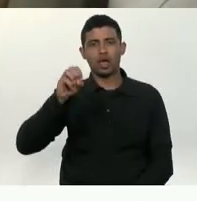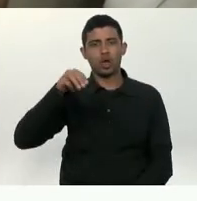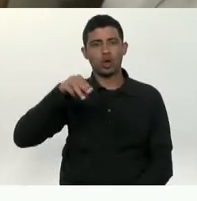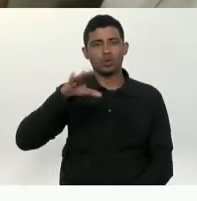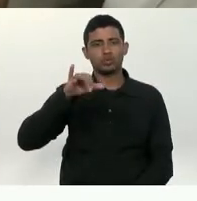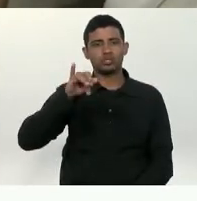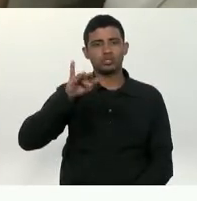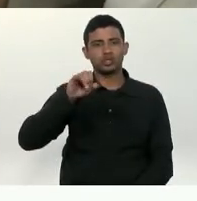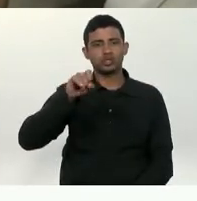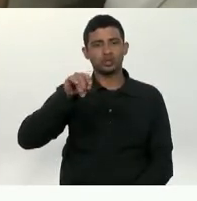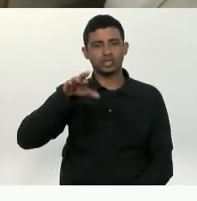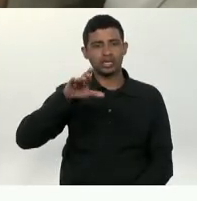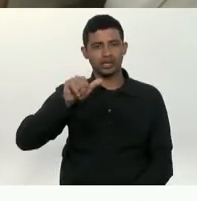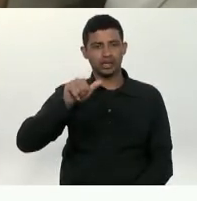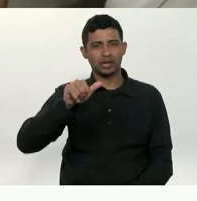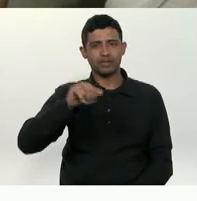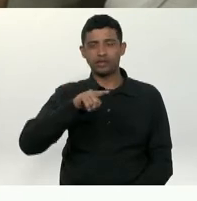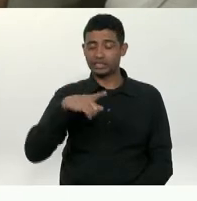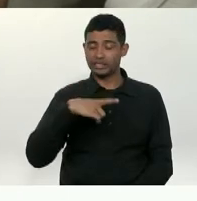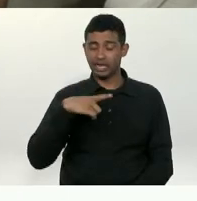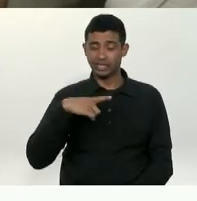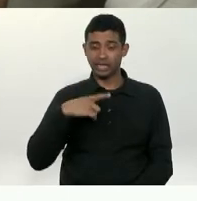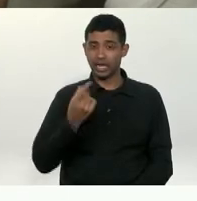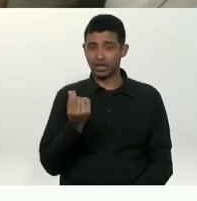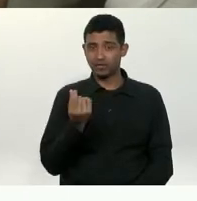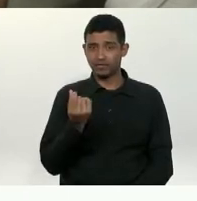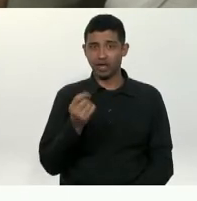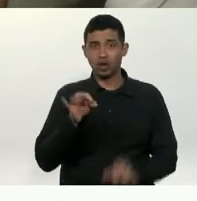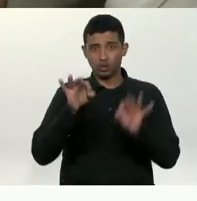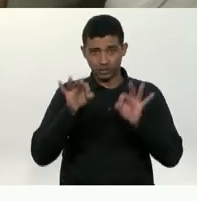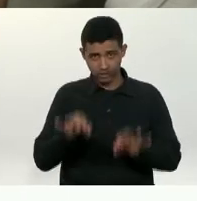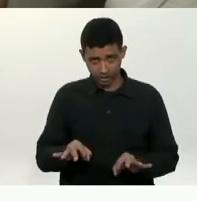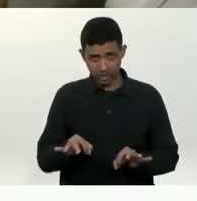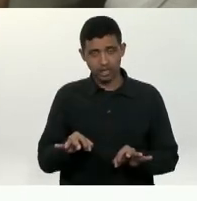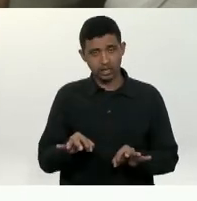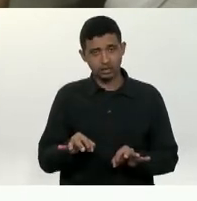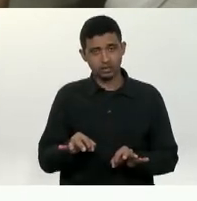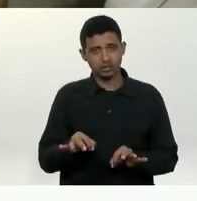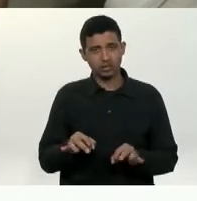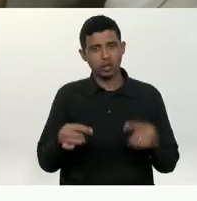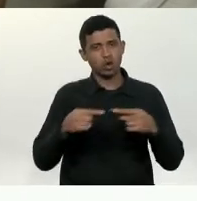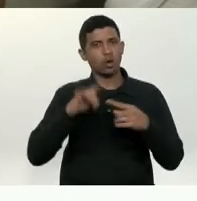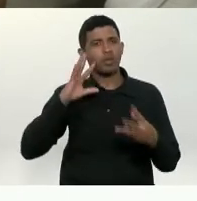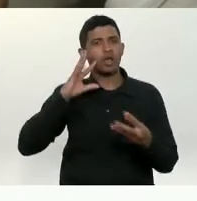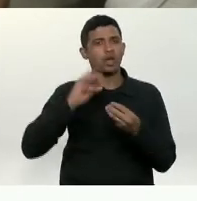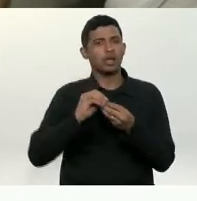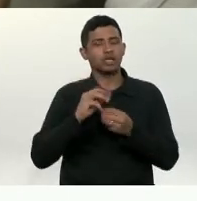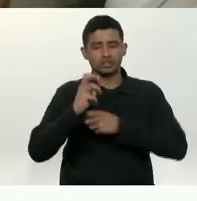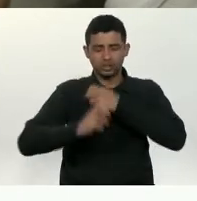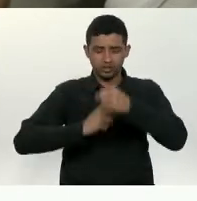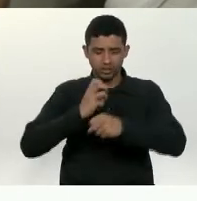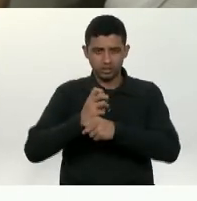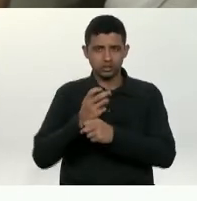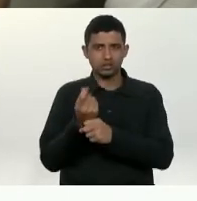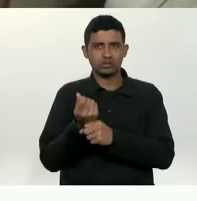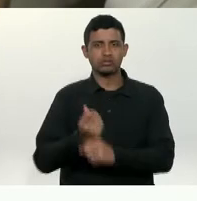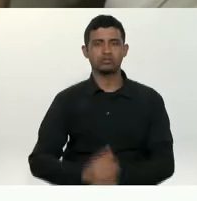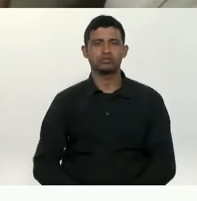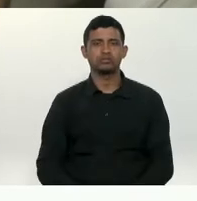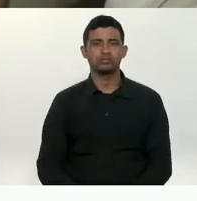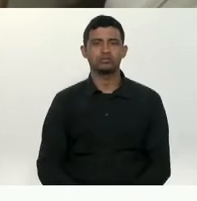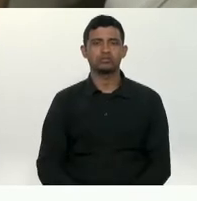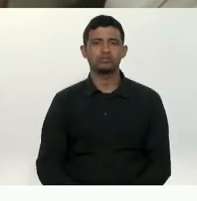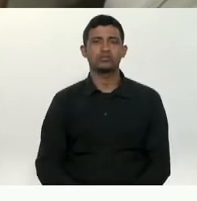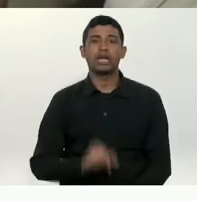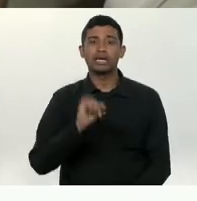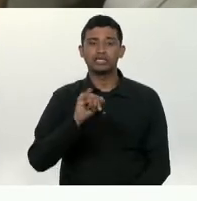você estabelece o valor da remuneração da concessionária a partir da revisão quinquenal da tarifa, é que, cumpridos esses